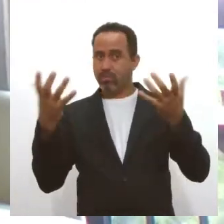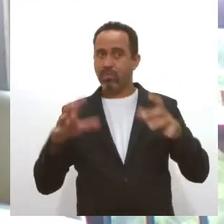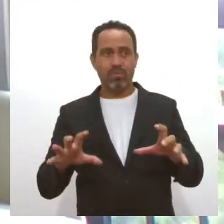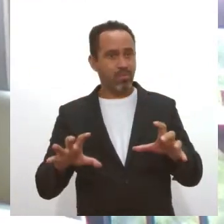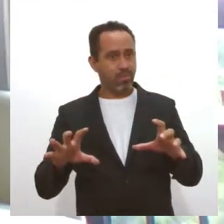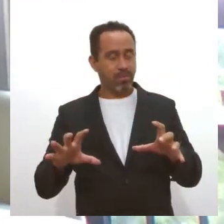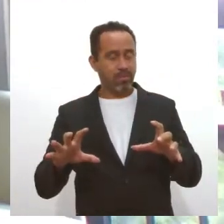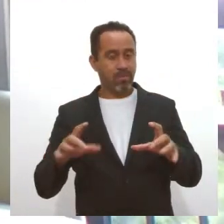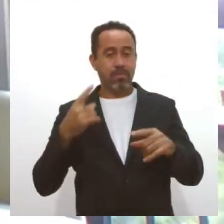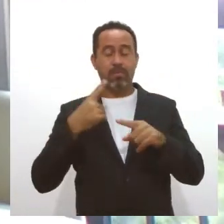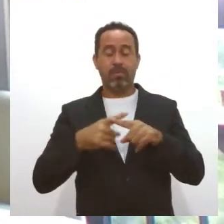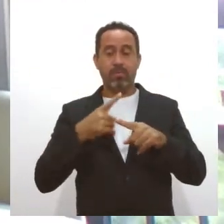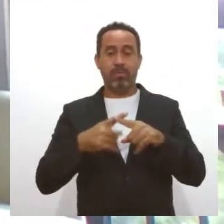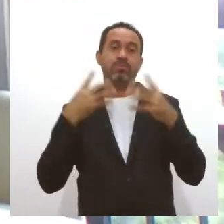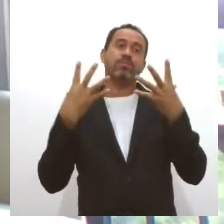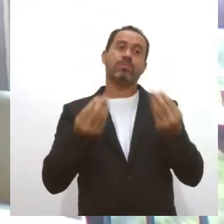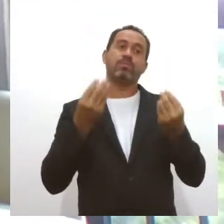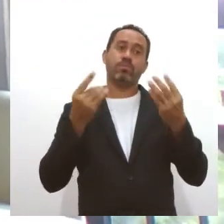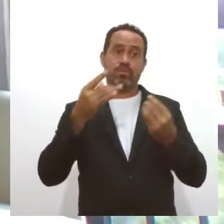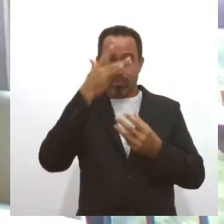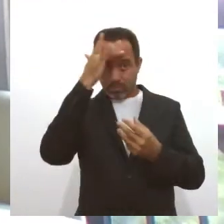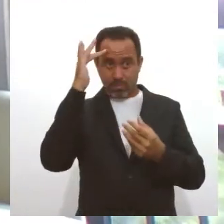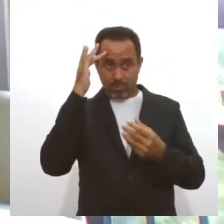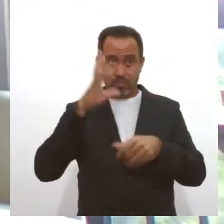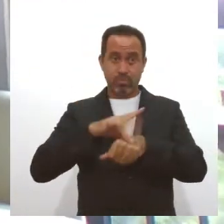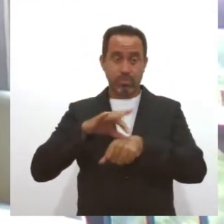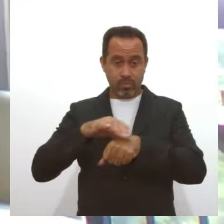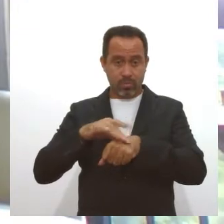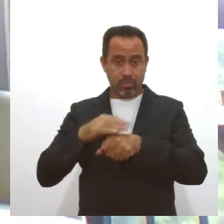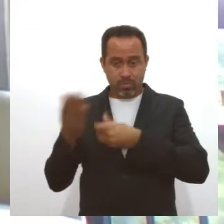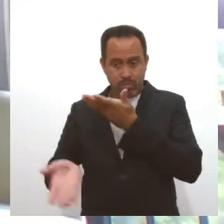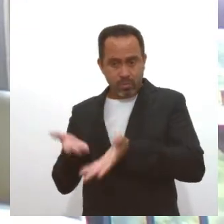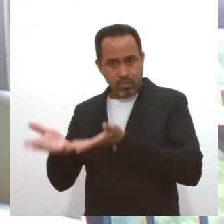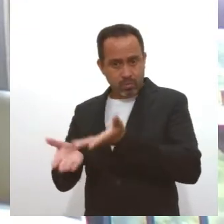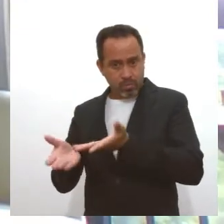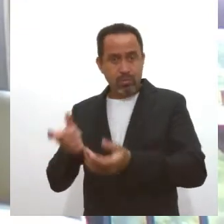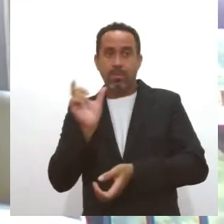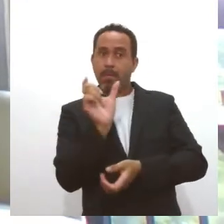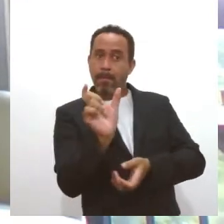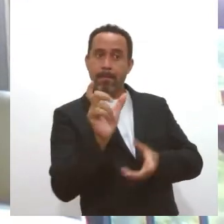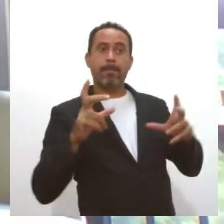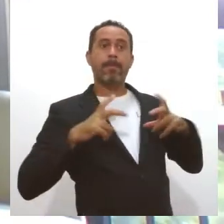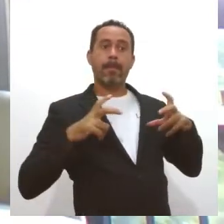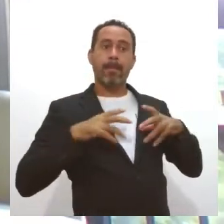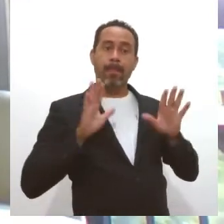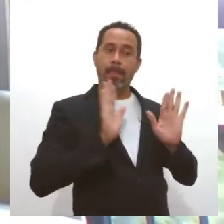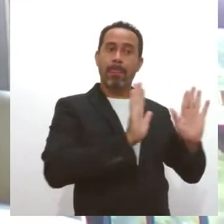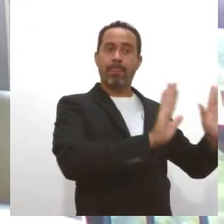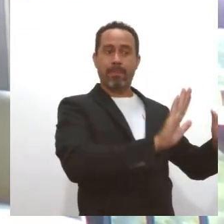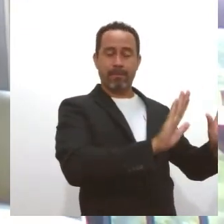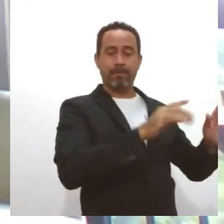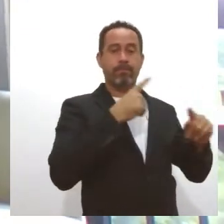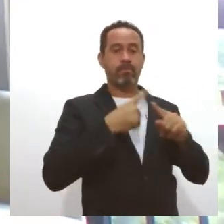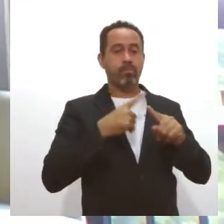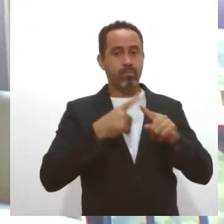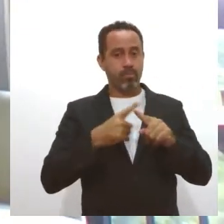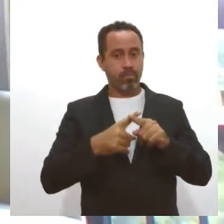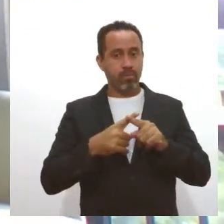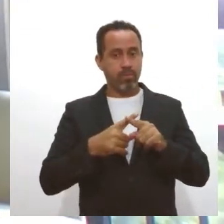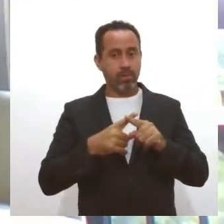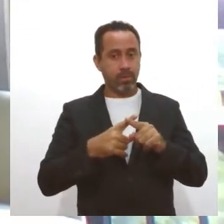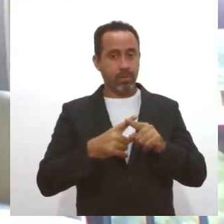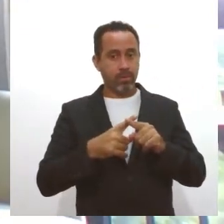Nós conseguimos manter toda a assistência dos pacientes com plano de saúde na rede particular, por quê? O paciente que paga plano de saúde,